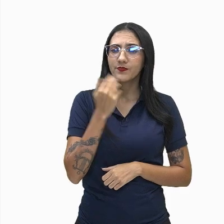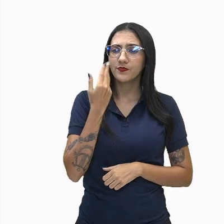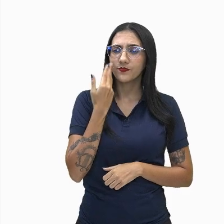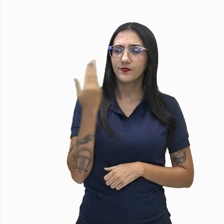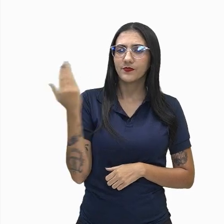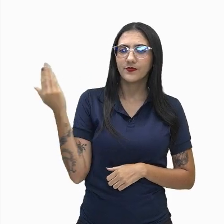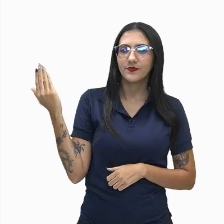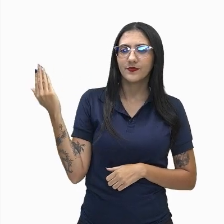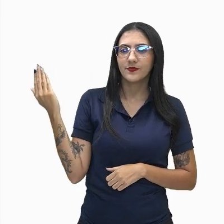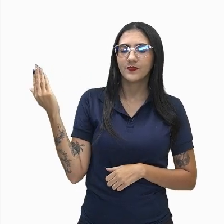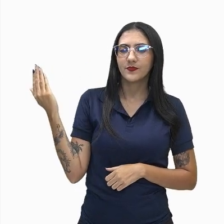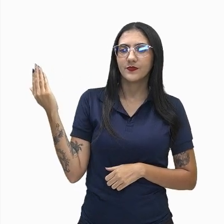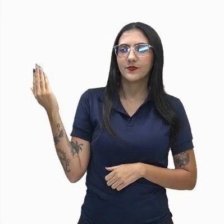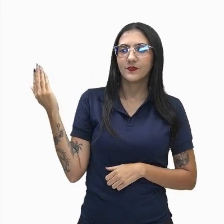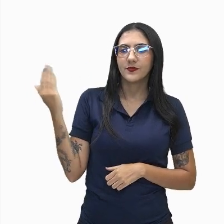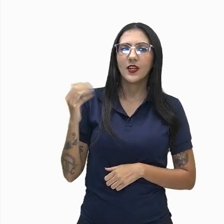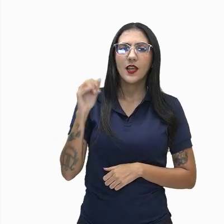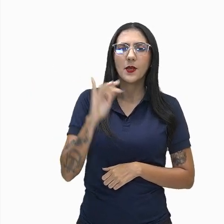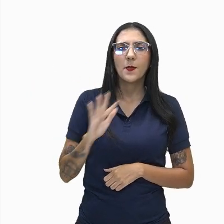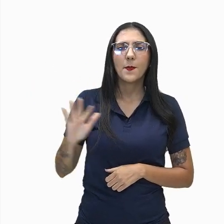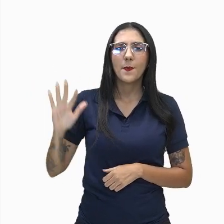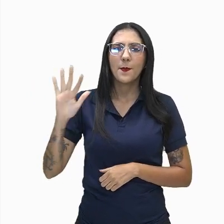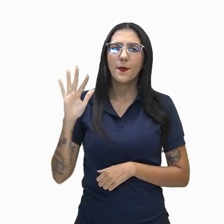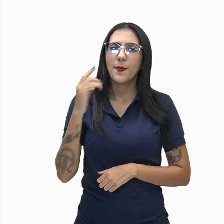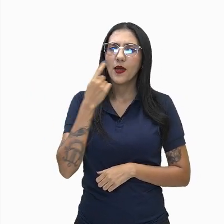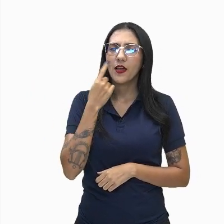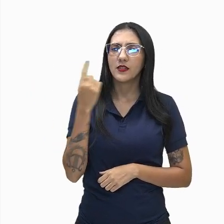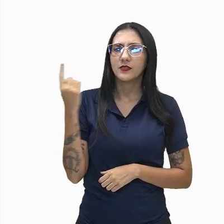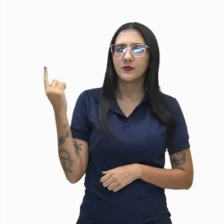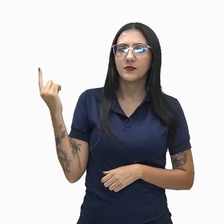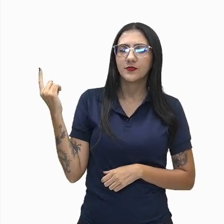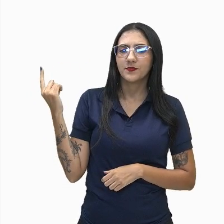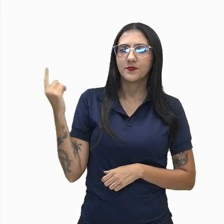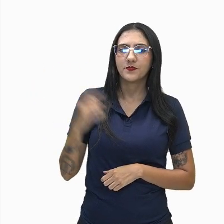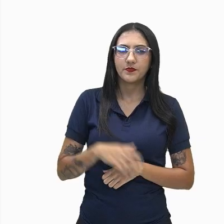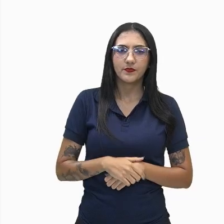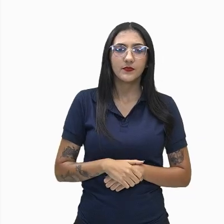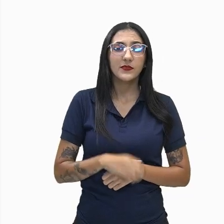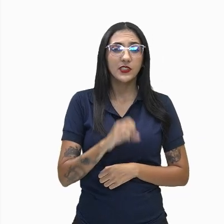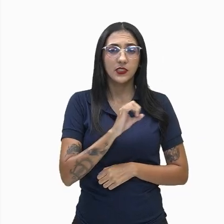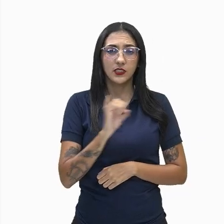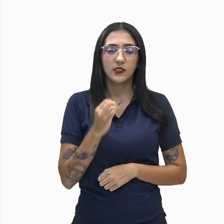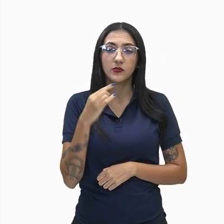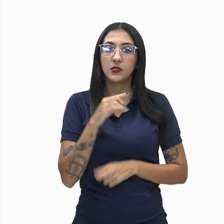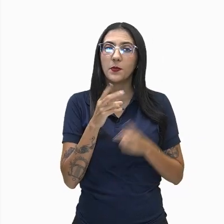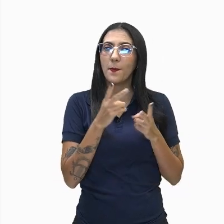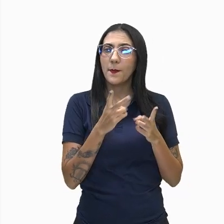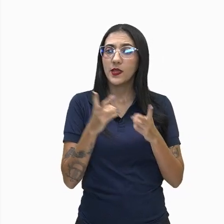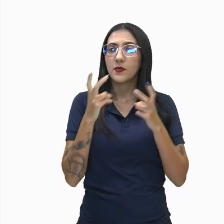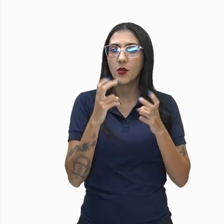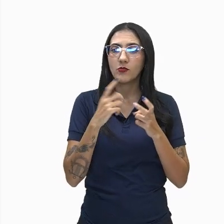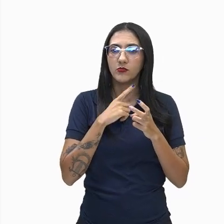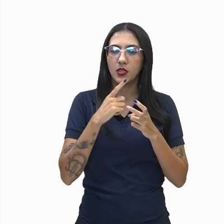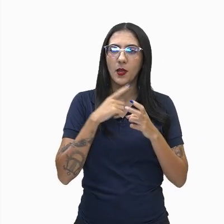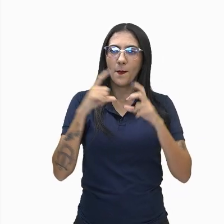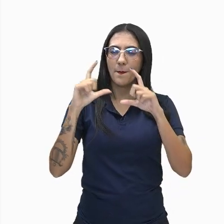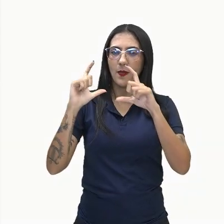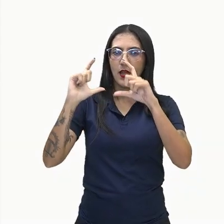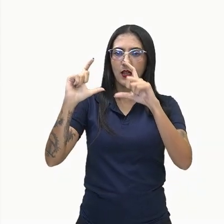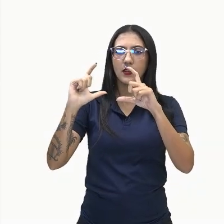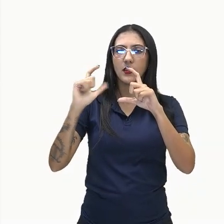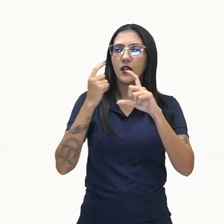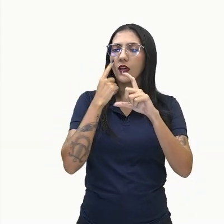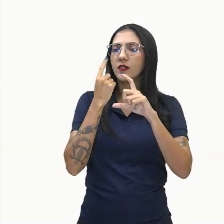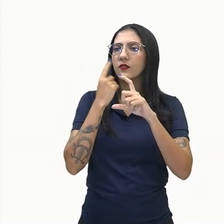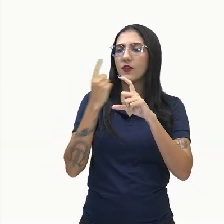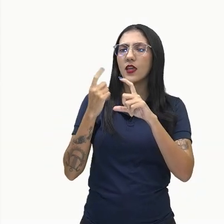placa de pare. Se você percebeu, eu tenho a placa e no